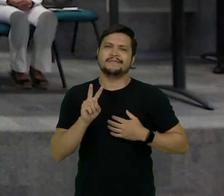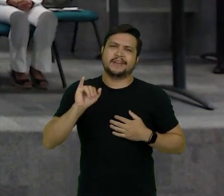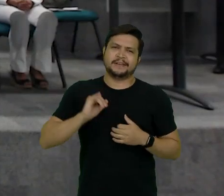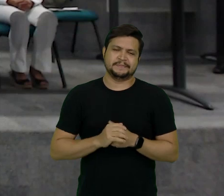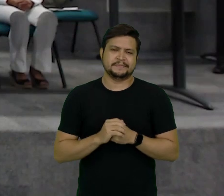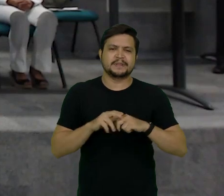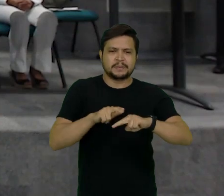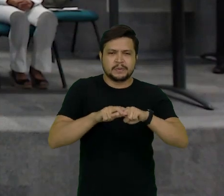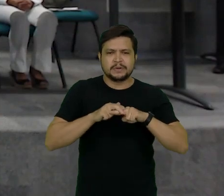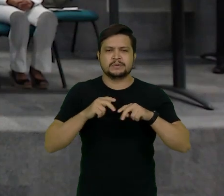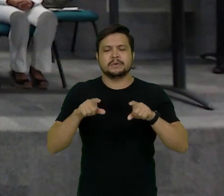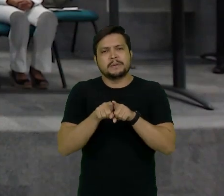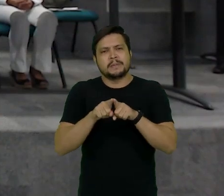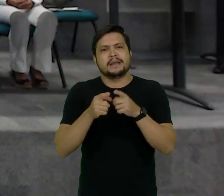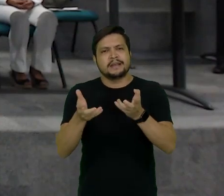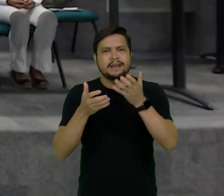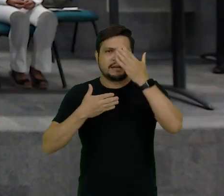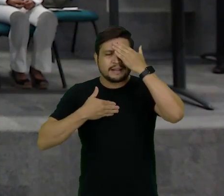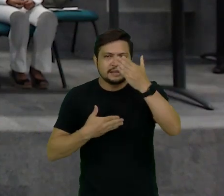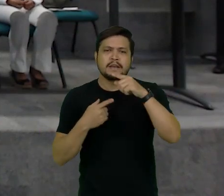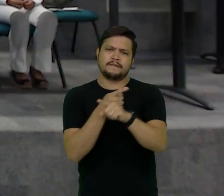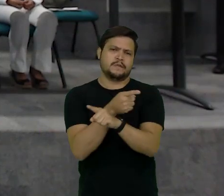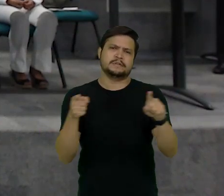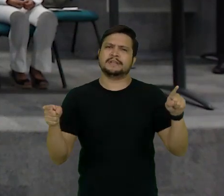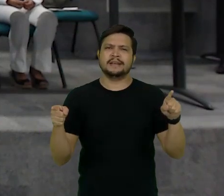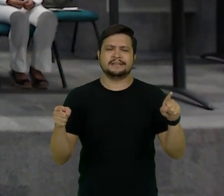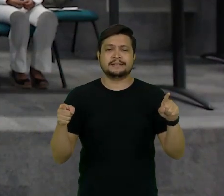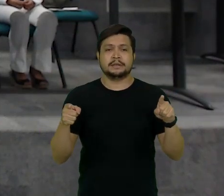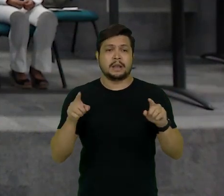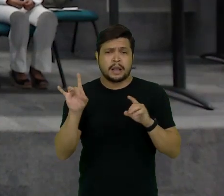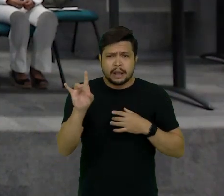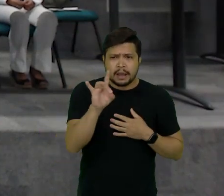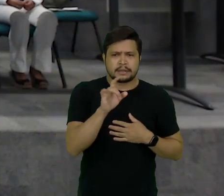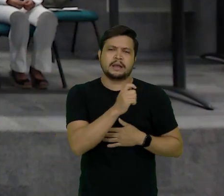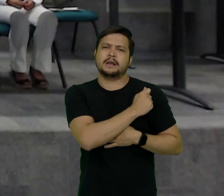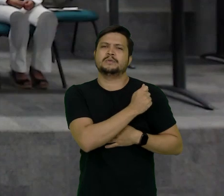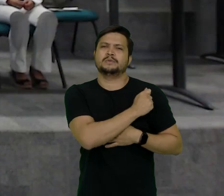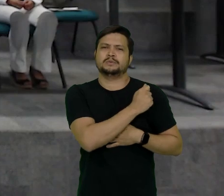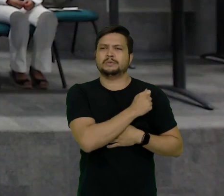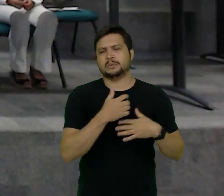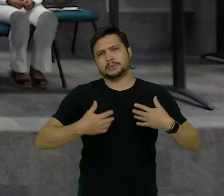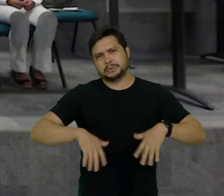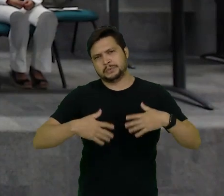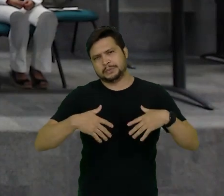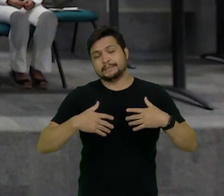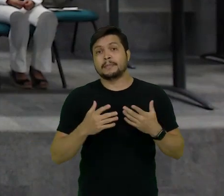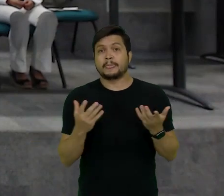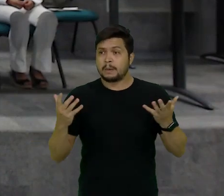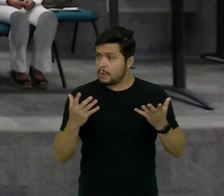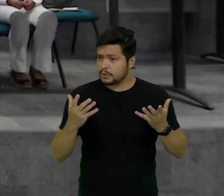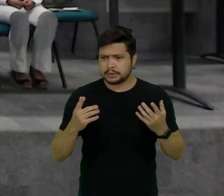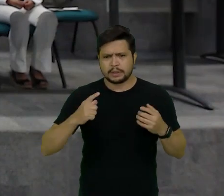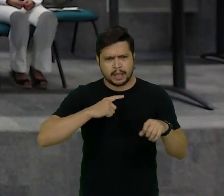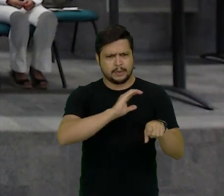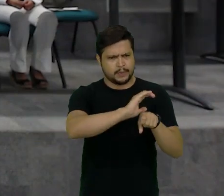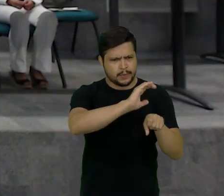do curso de zootecnia, que são vocês, estudantes. Hoje nós temos um curso, nós estamos